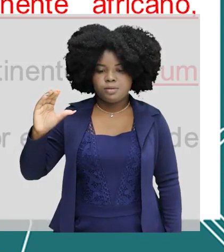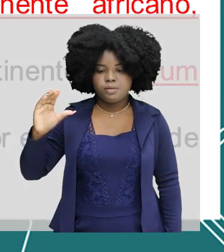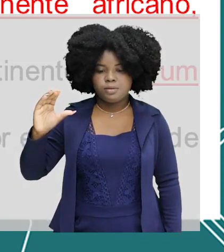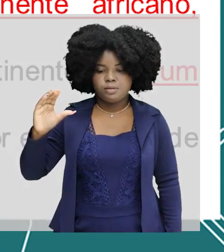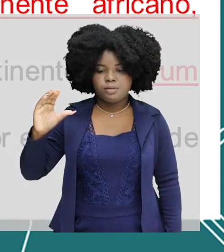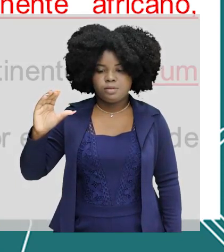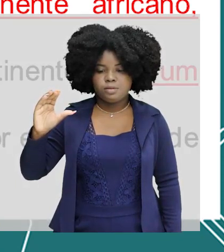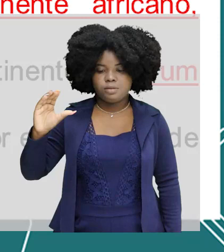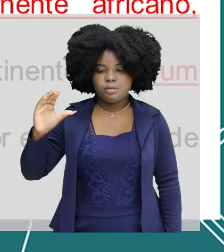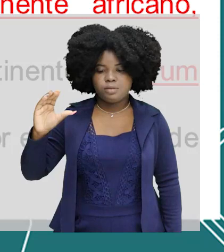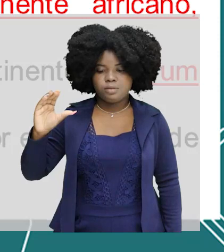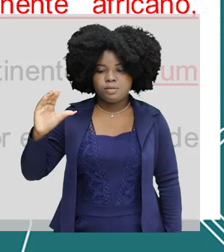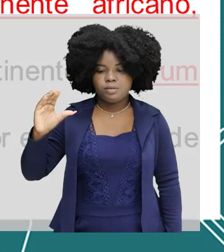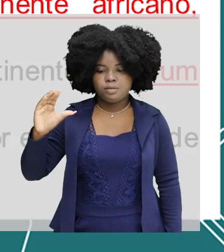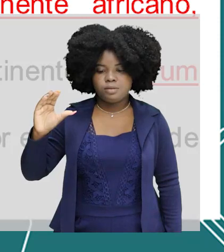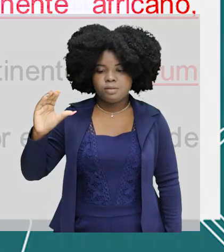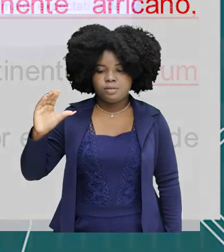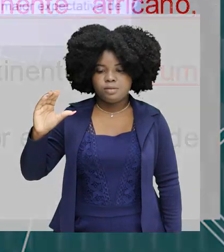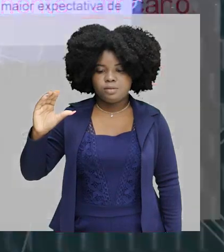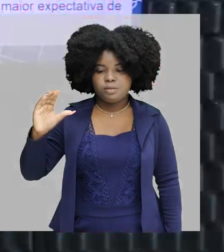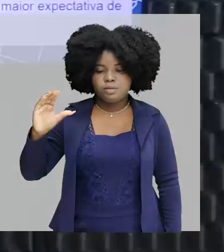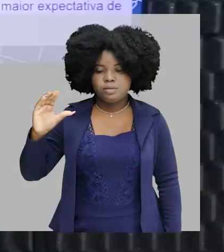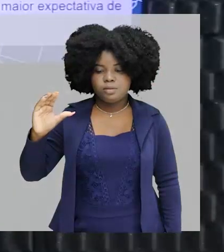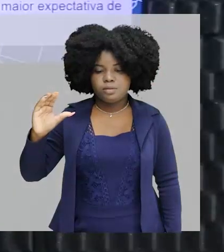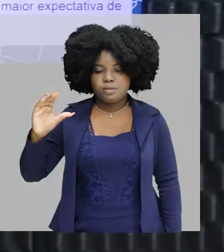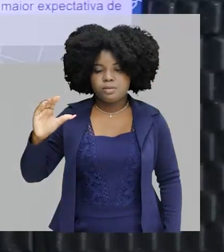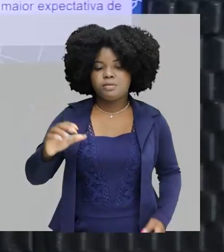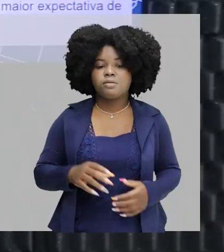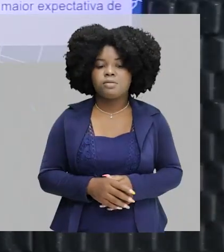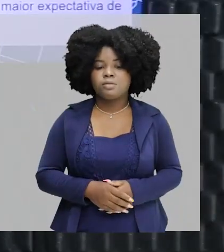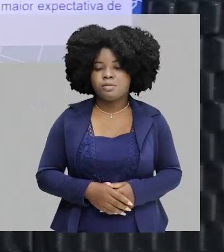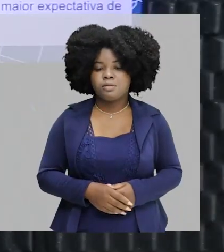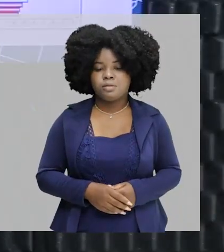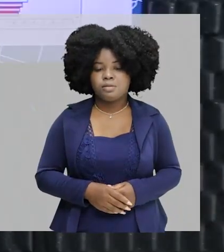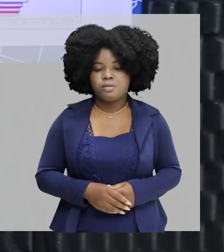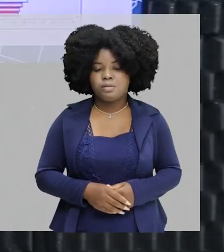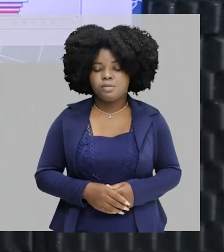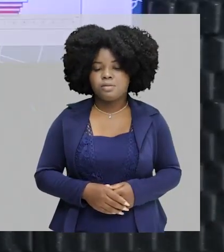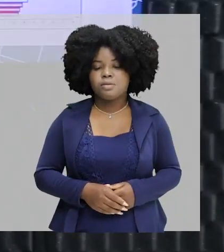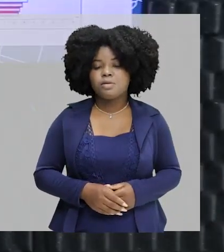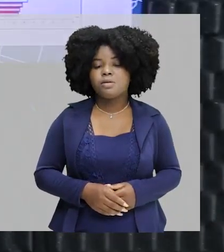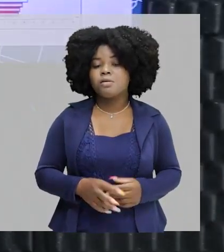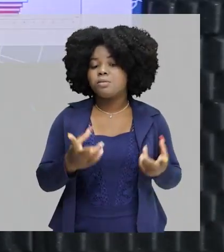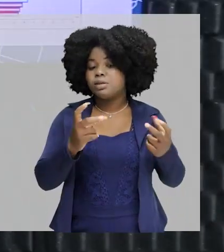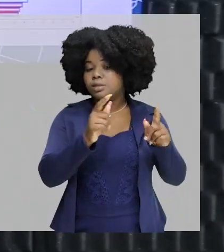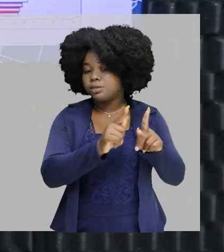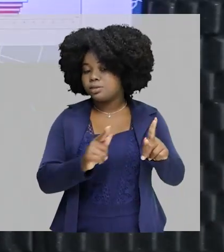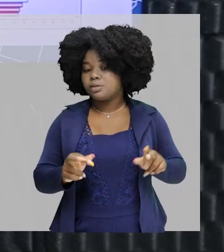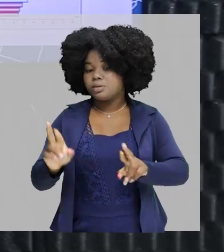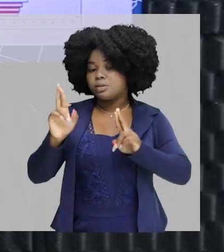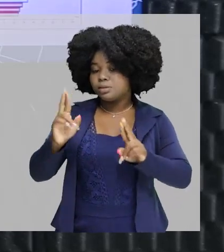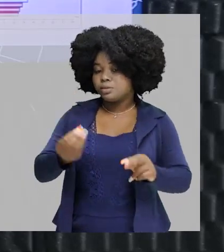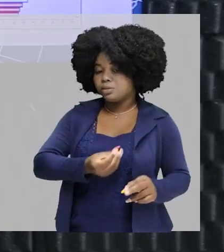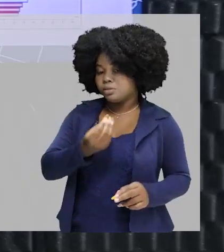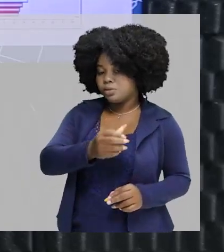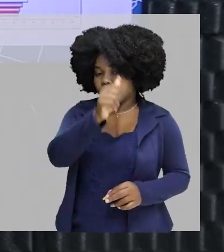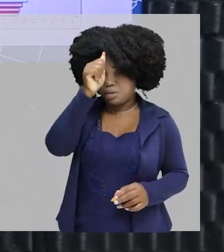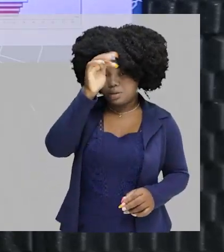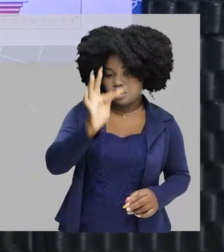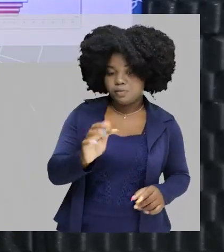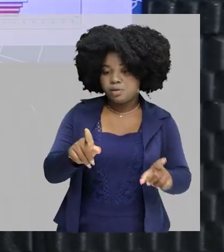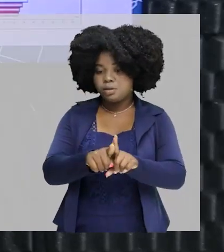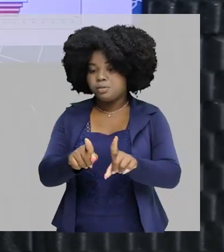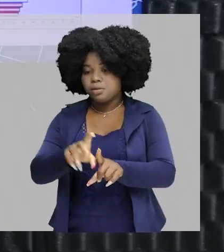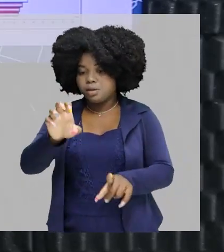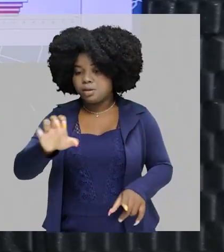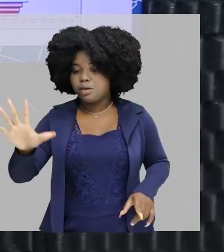vida quando comparada ao continente europeu. Sabes, né? Mas vamos olhar no gráfico. Olha a expectativa de vida da África e da Europa.